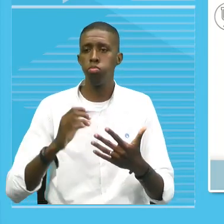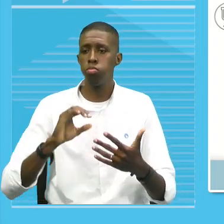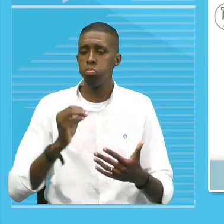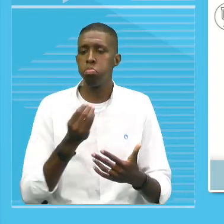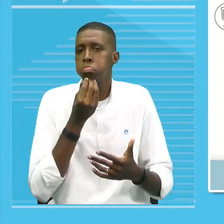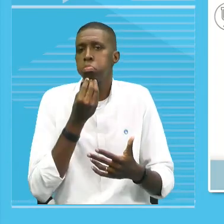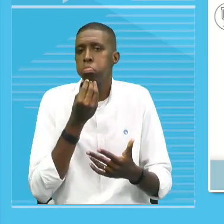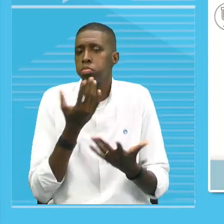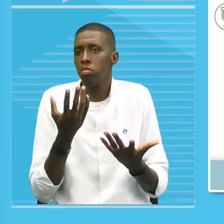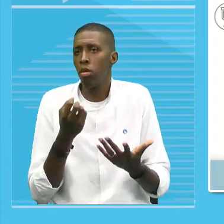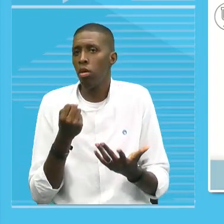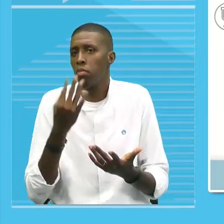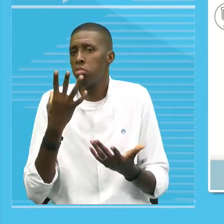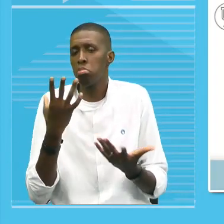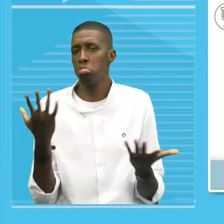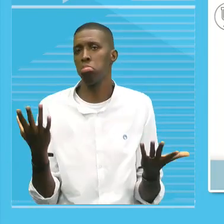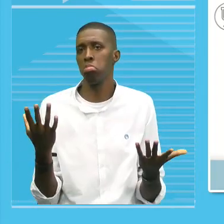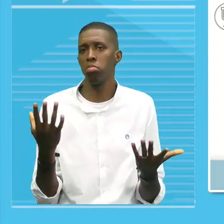econômicas